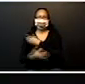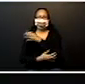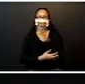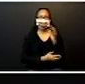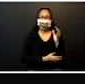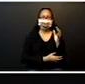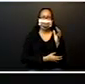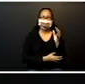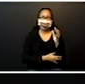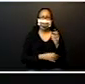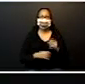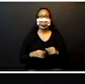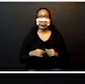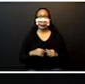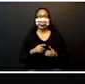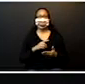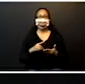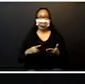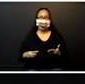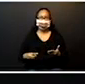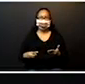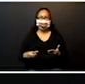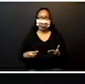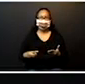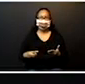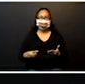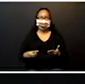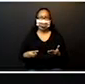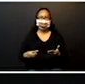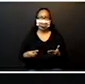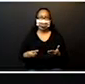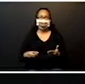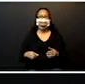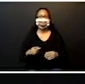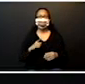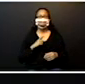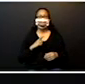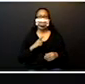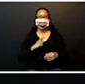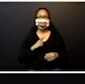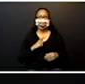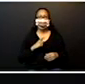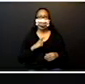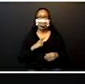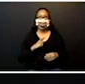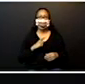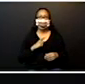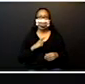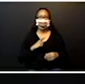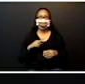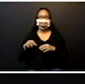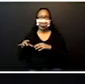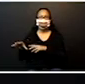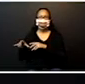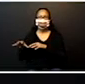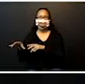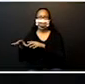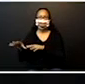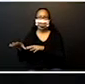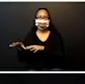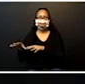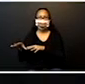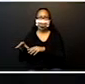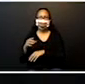No nosso material impresso, nós priorizamos e nós vamos falar mais sobre a ação e movimento e sobre o